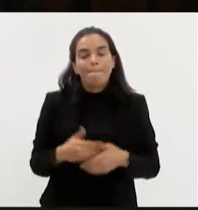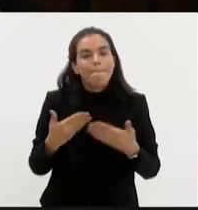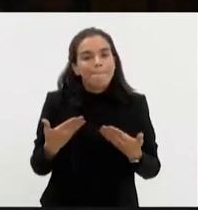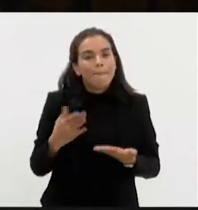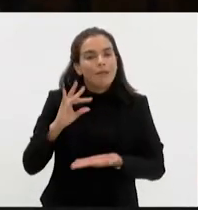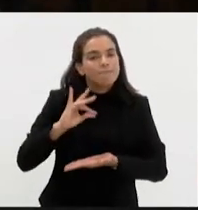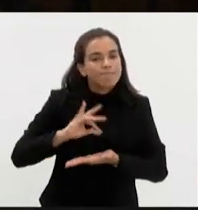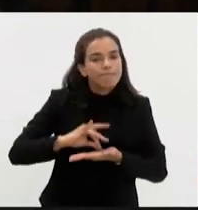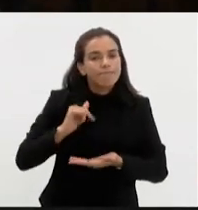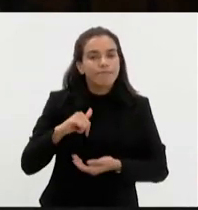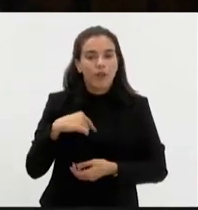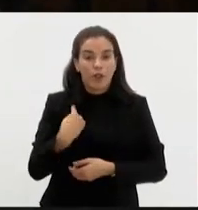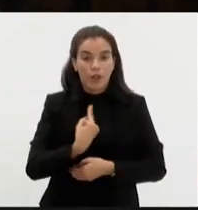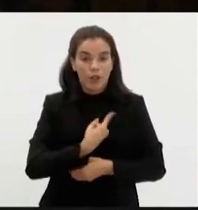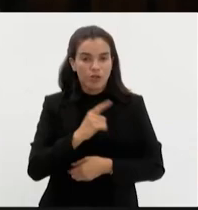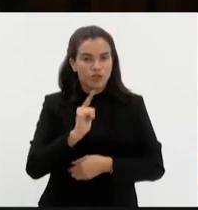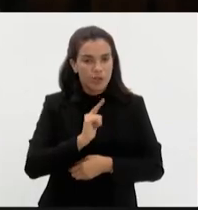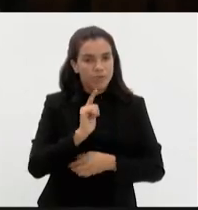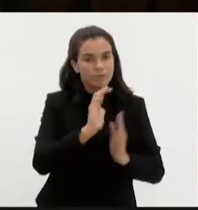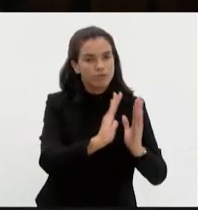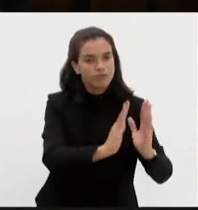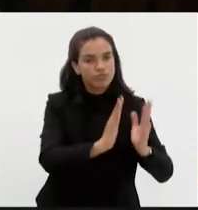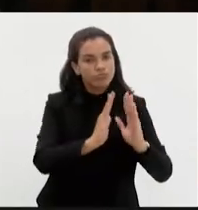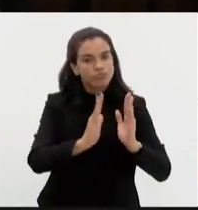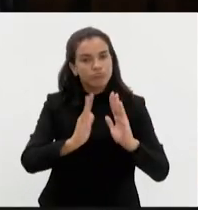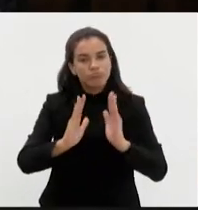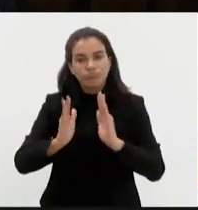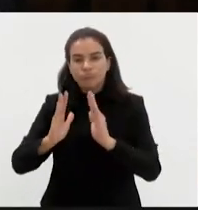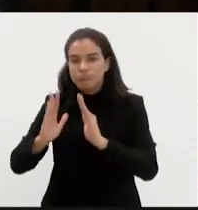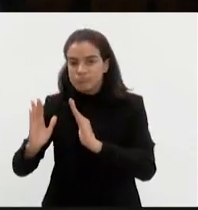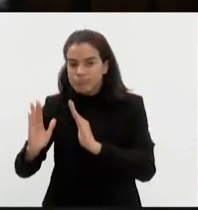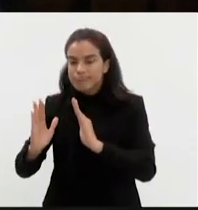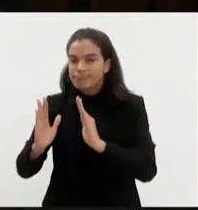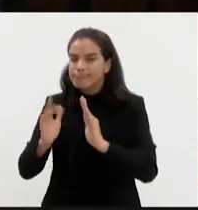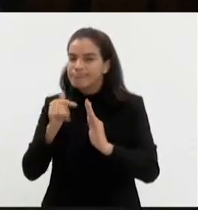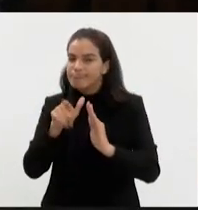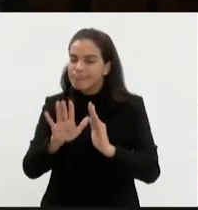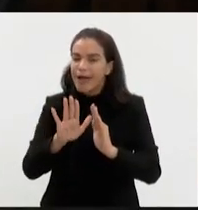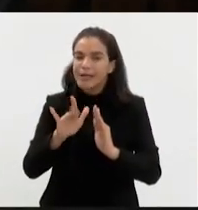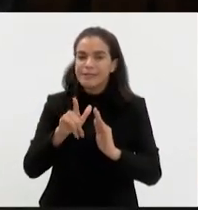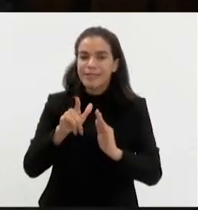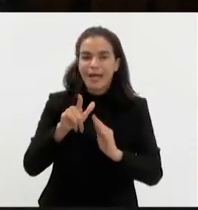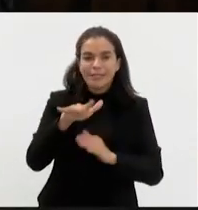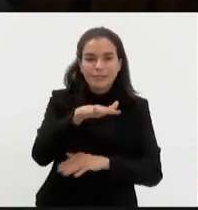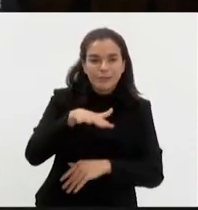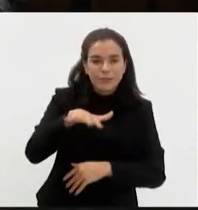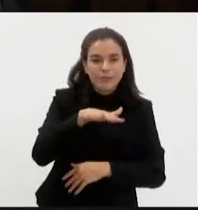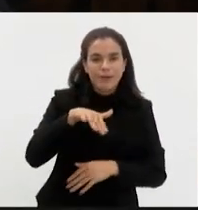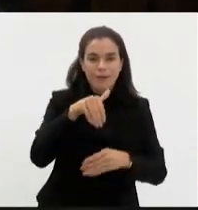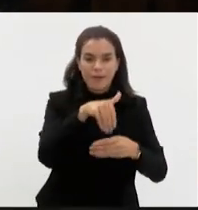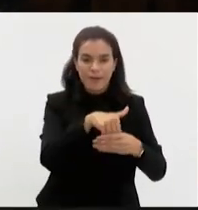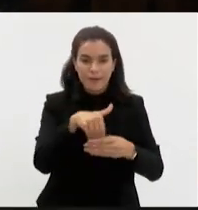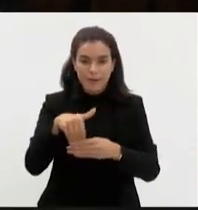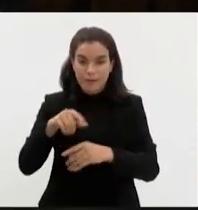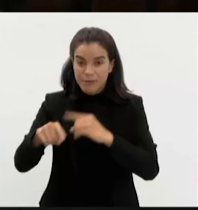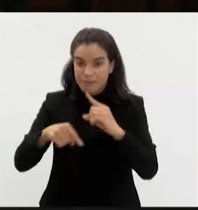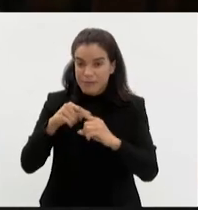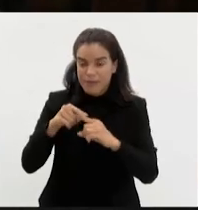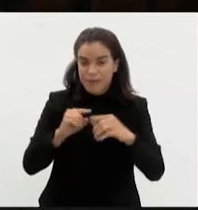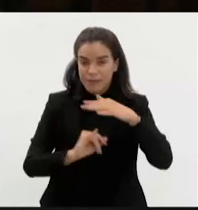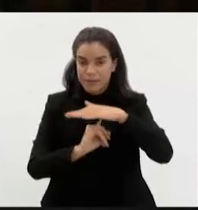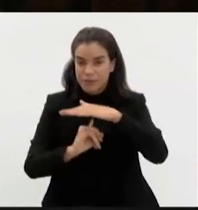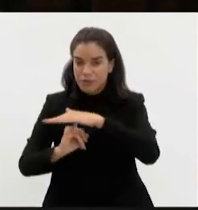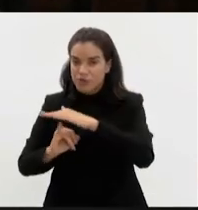fato é que nós vivemos um processo em que tanto o jogo eleitoral como essas instituições